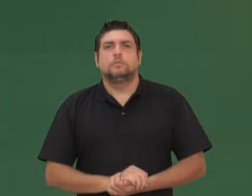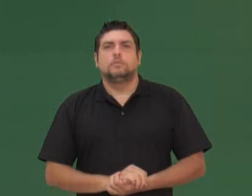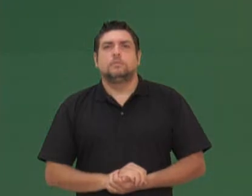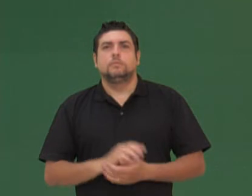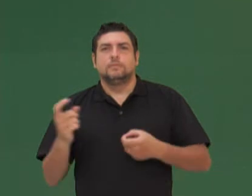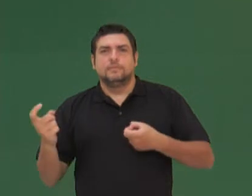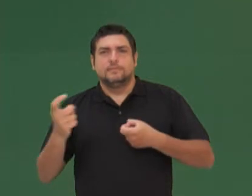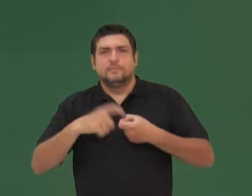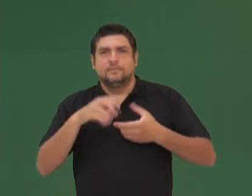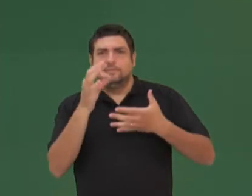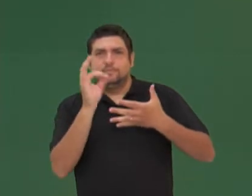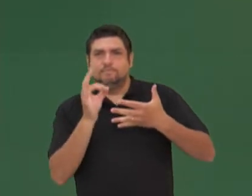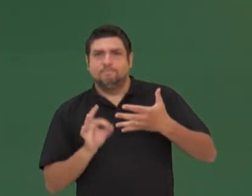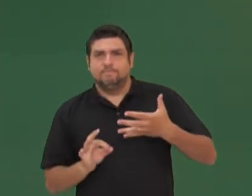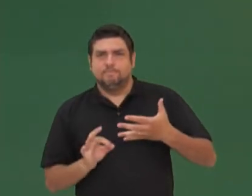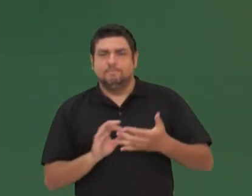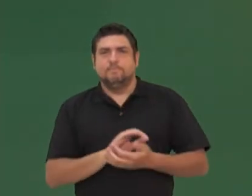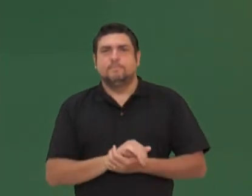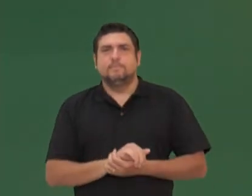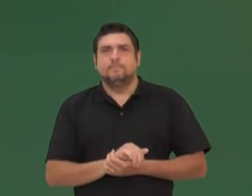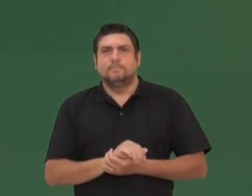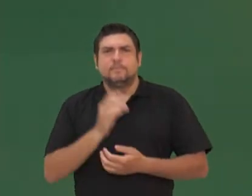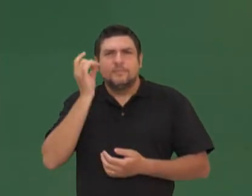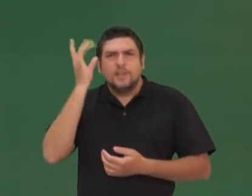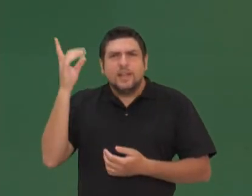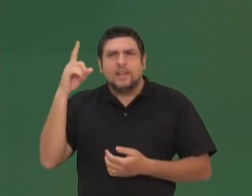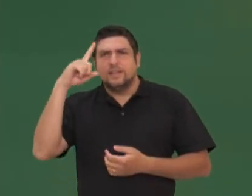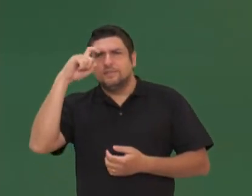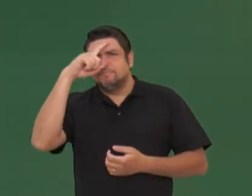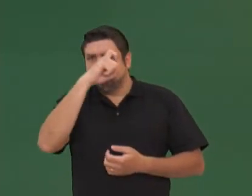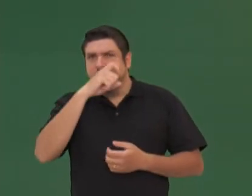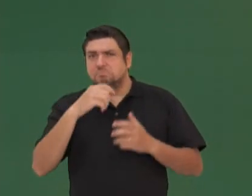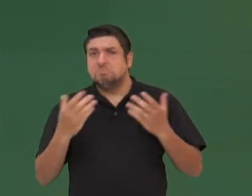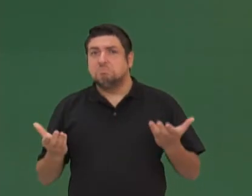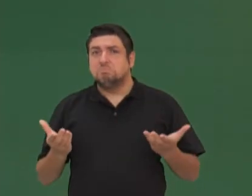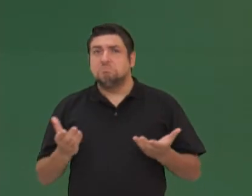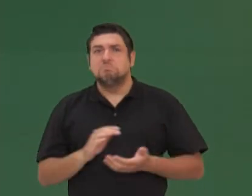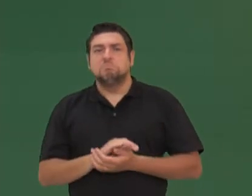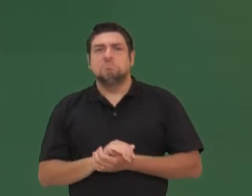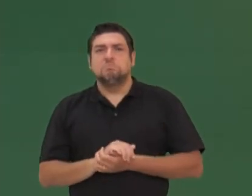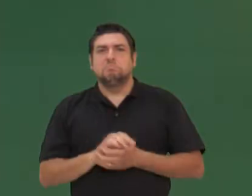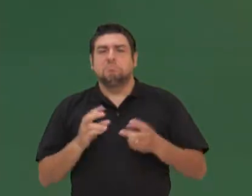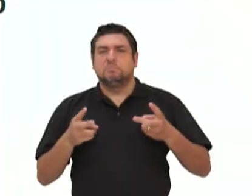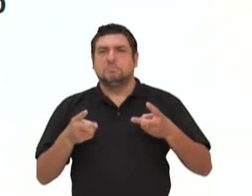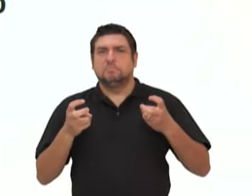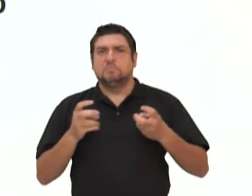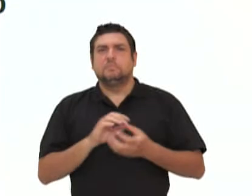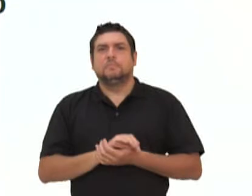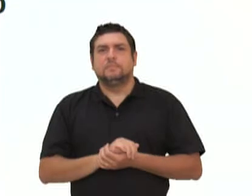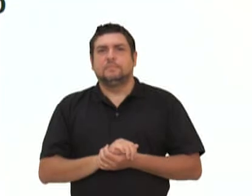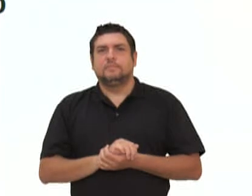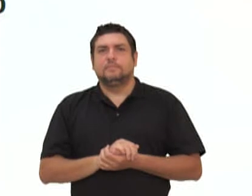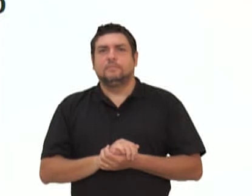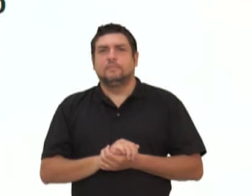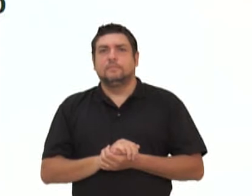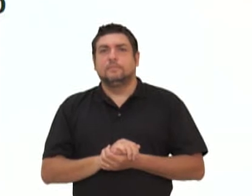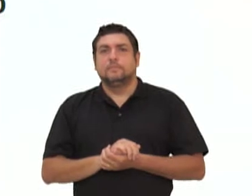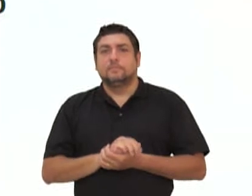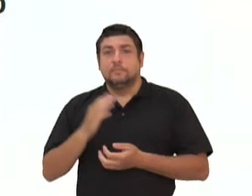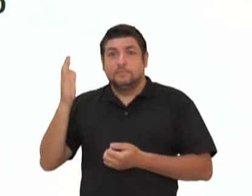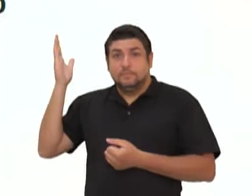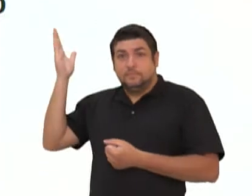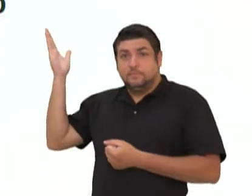Volvemos à correção. Fácil, difícil, vamos observar aqui. Esse pode ser o titular que